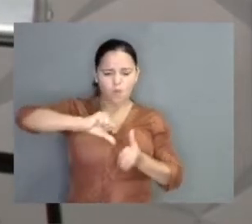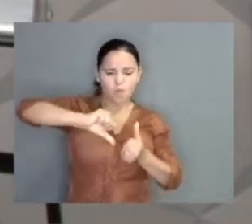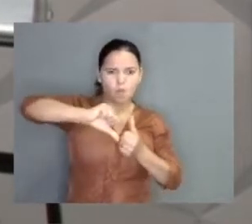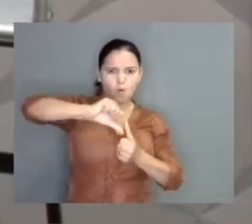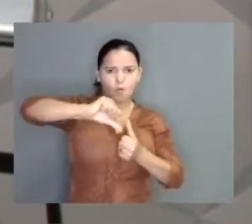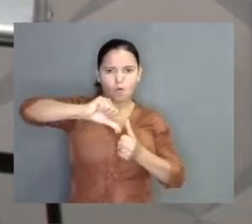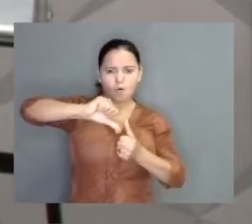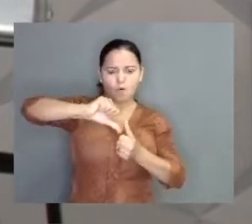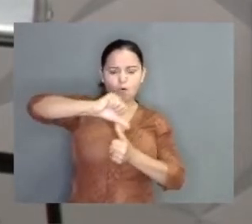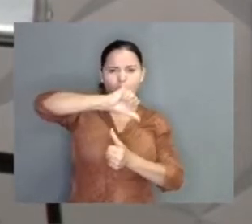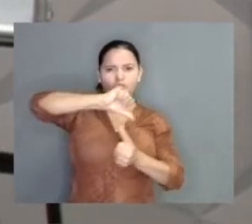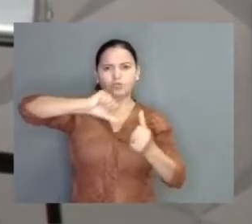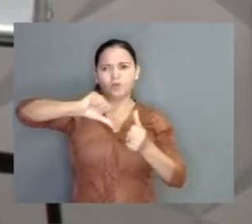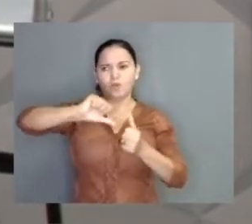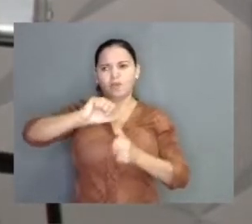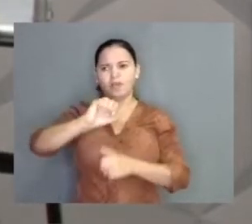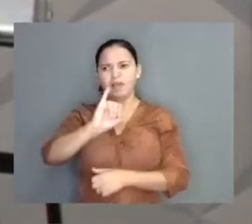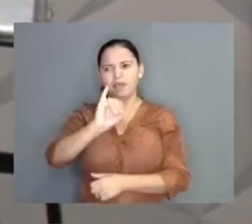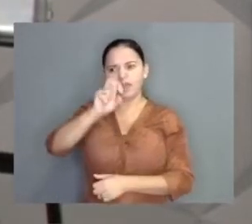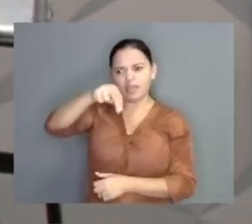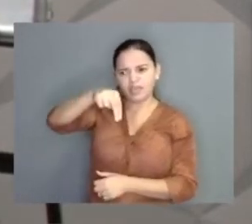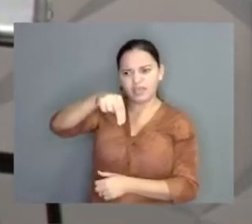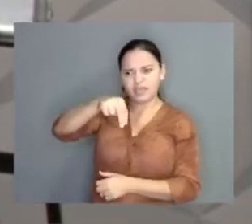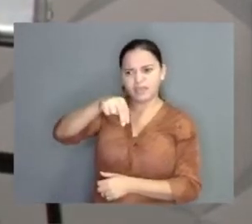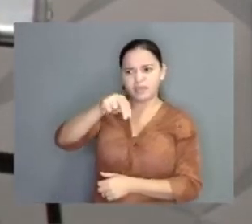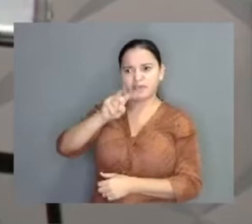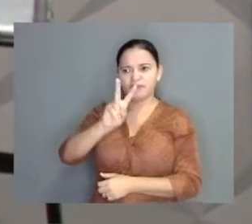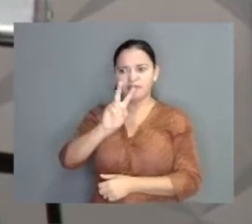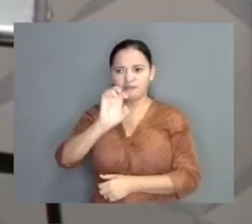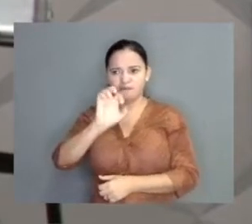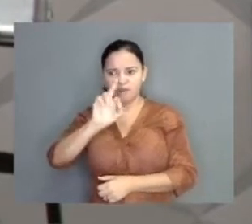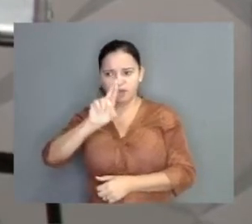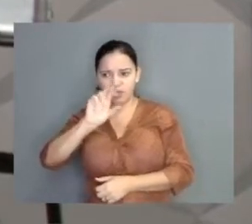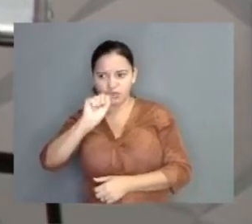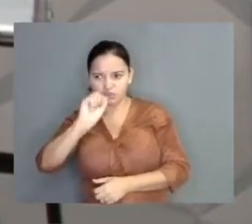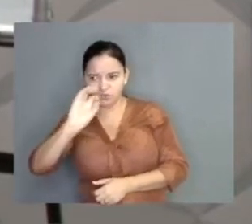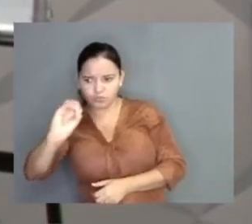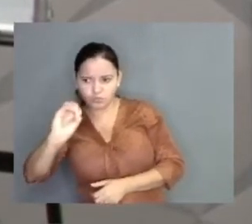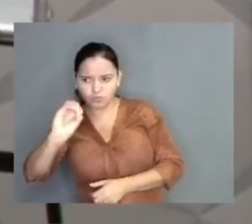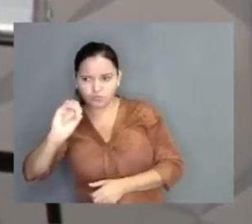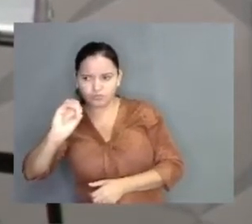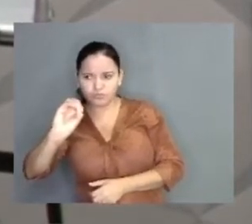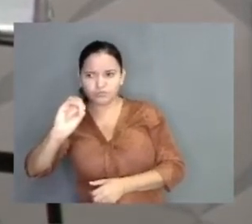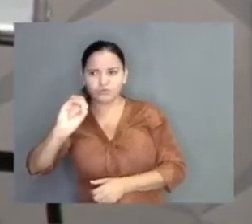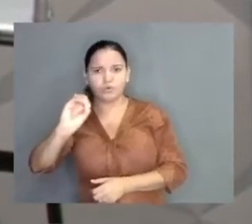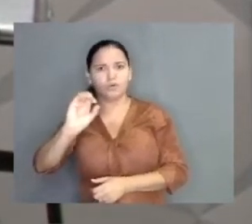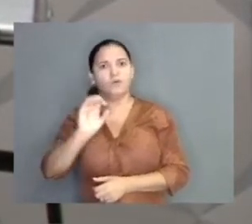mesma coisa? Vamos entender isso daqui. Ó.